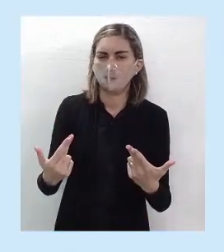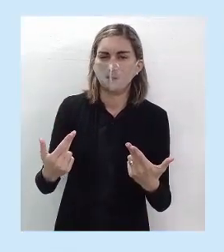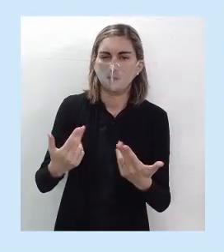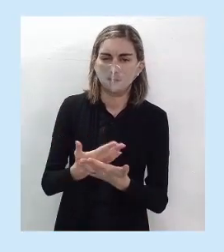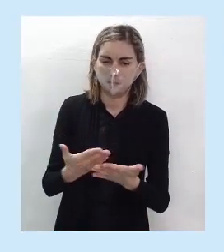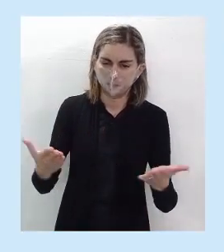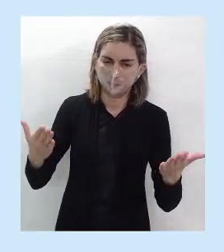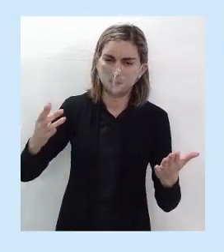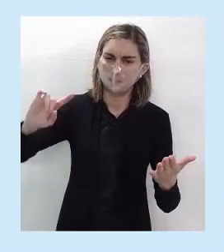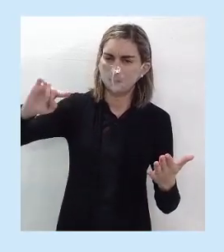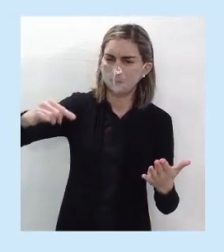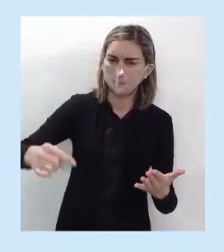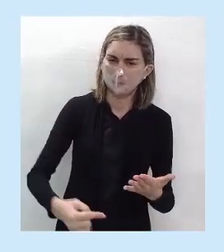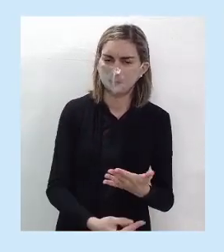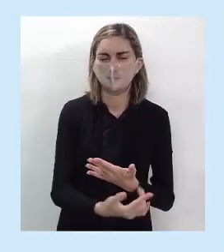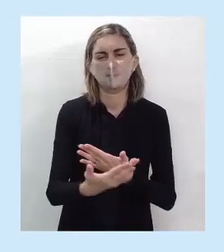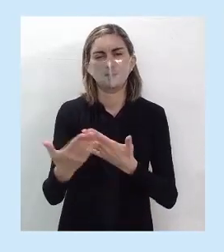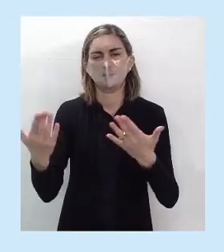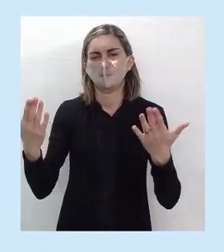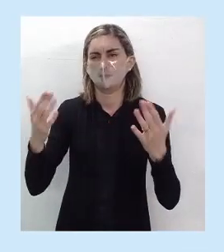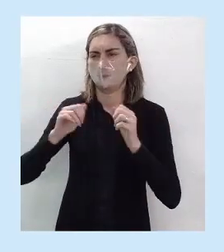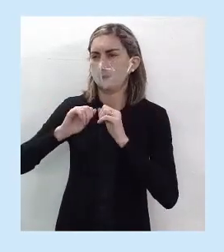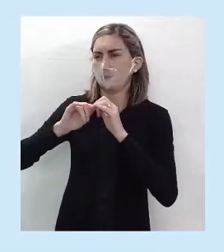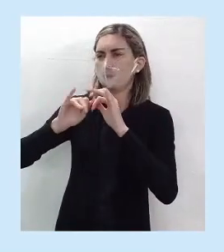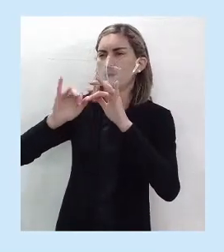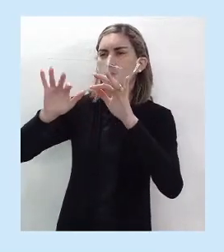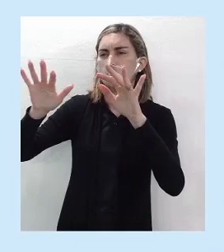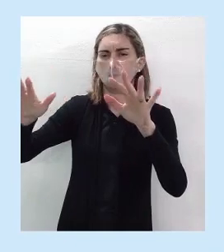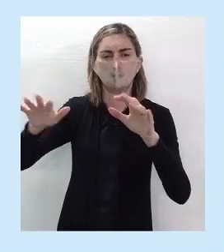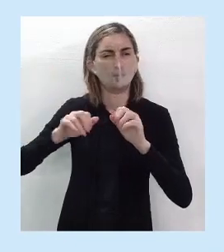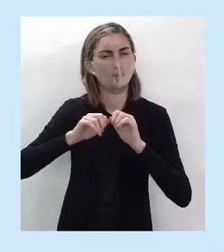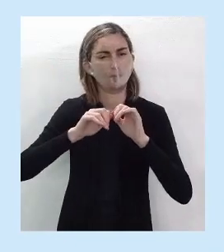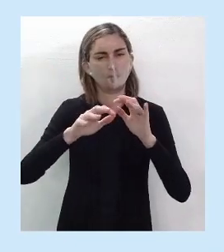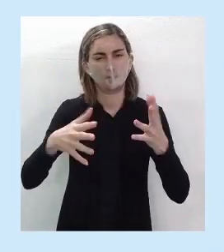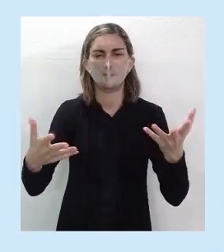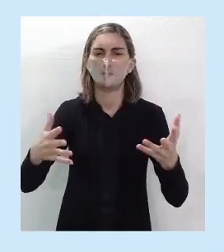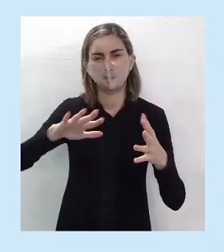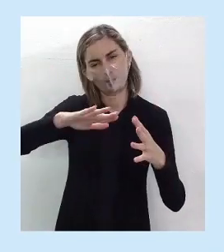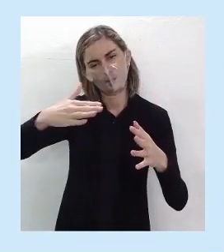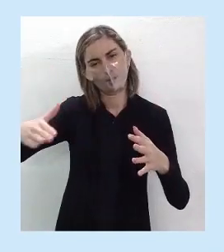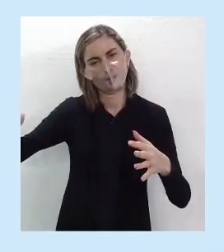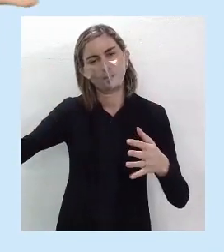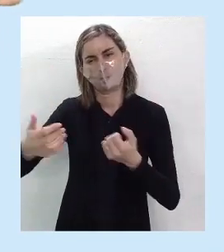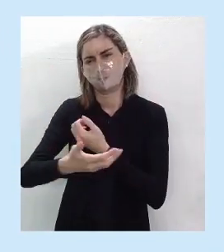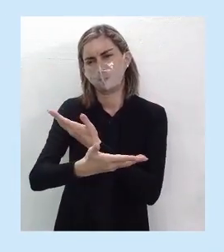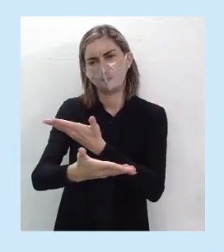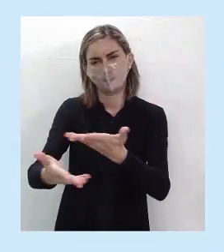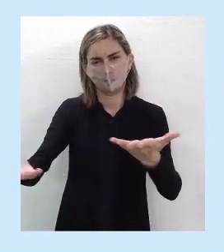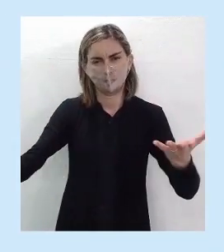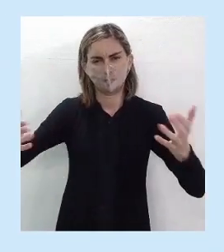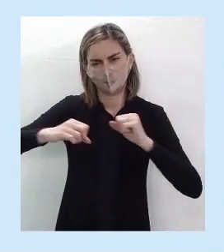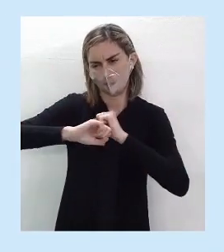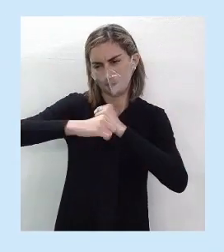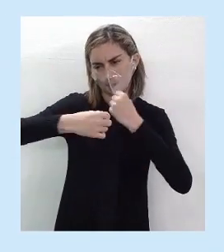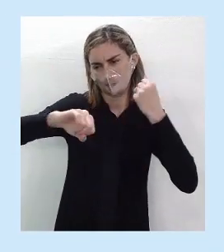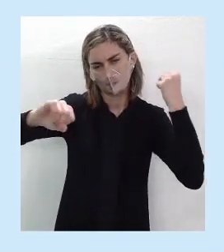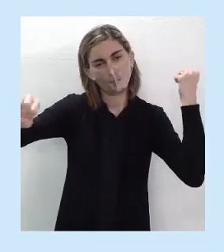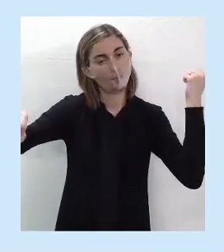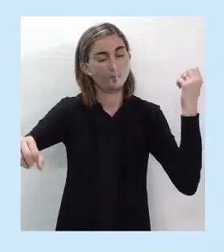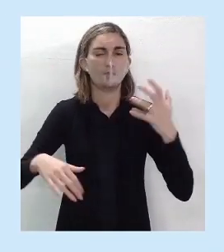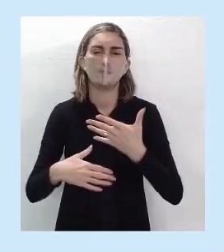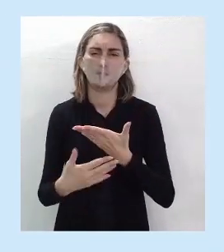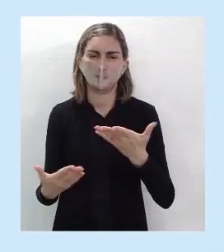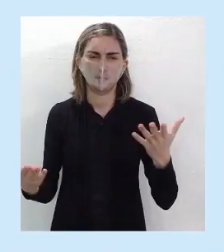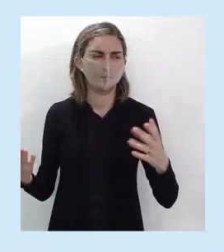aí nesse ar, não é? Tá rolando, mas ele também tá no mar, no imenso, na imensidão.